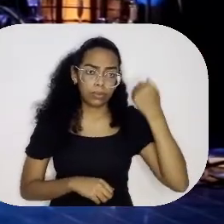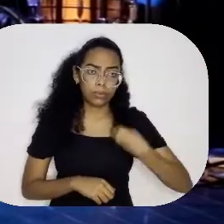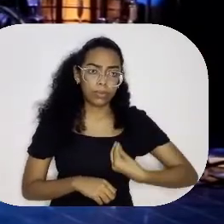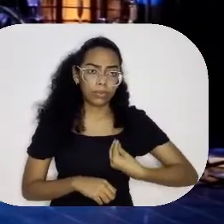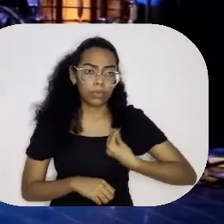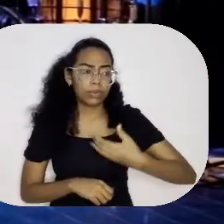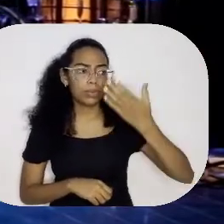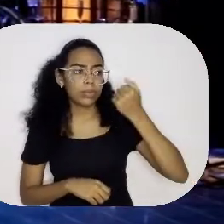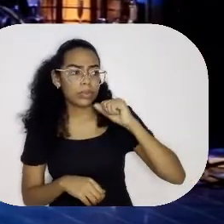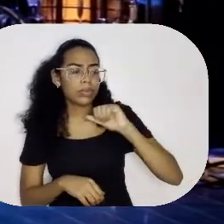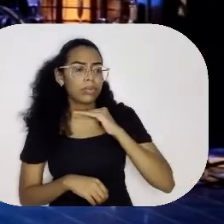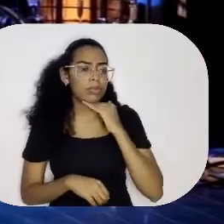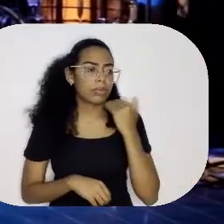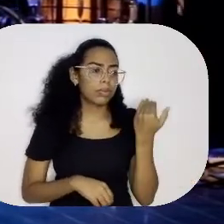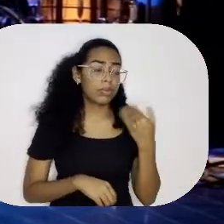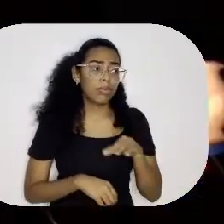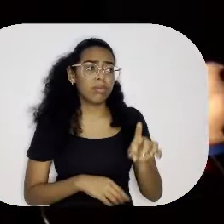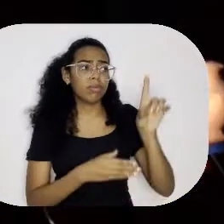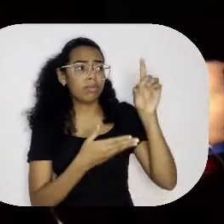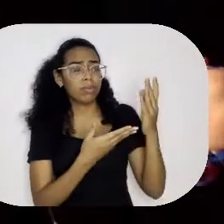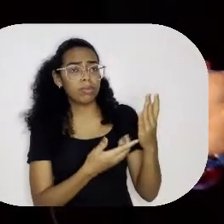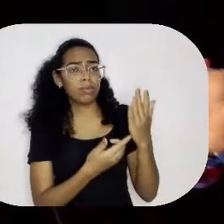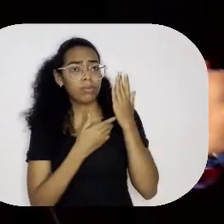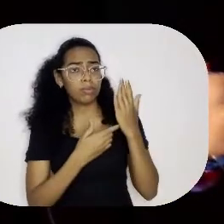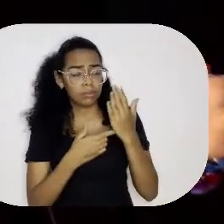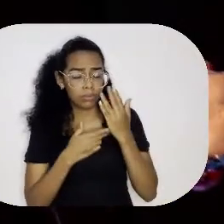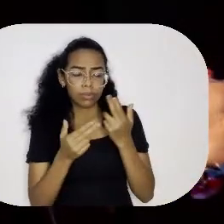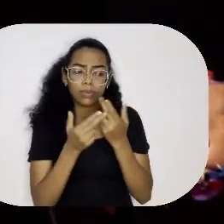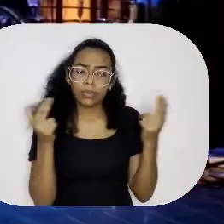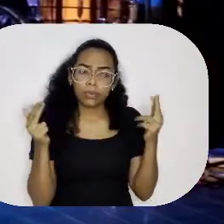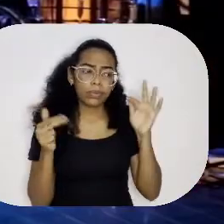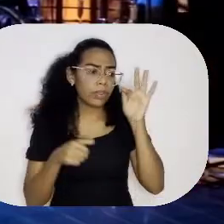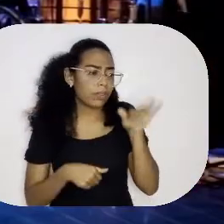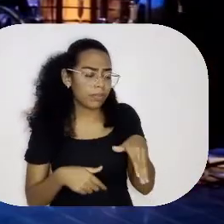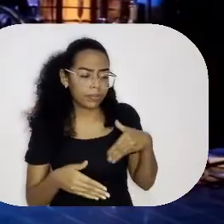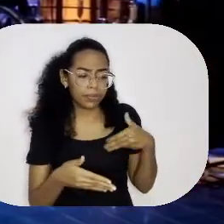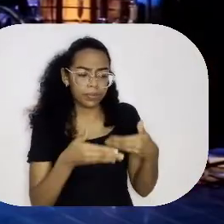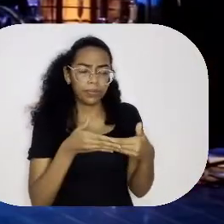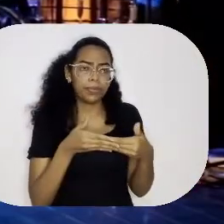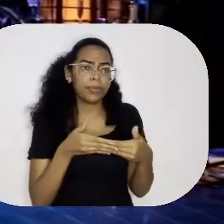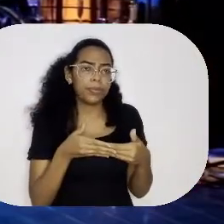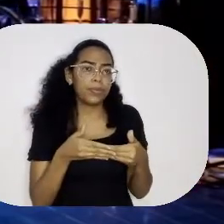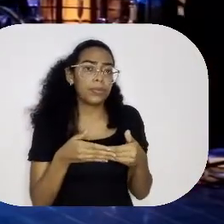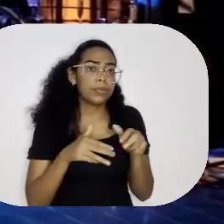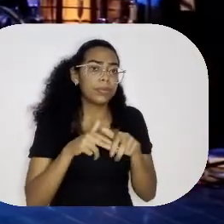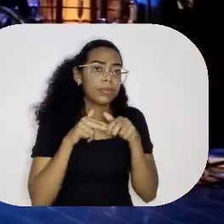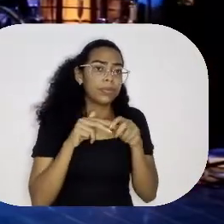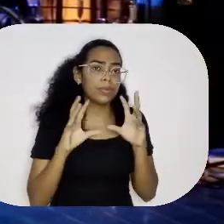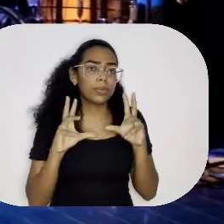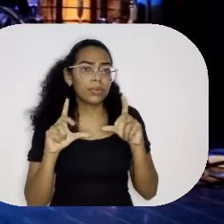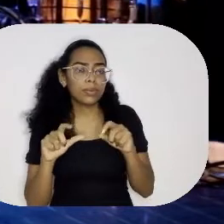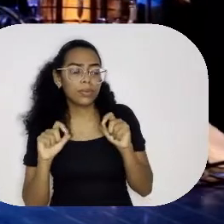demonstrar. E saber viver é saber morrer, e que Deus nos ajude a aceitar